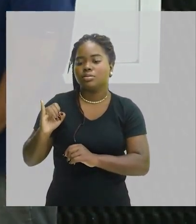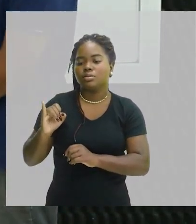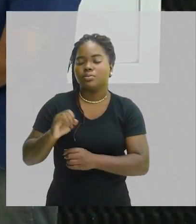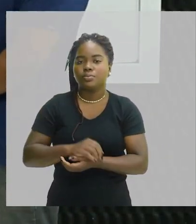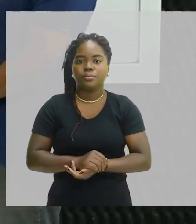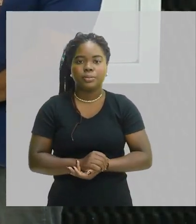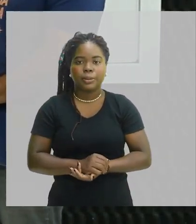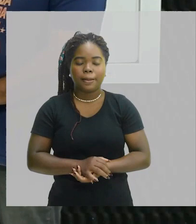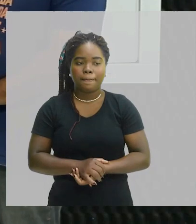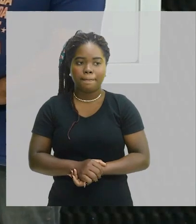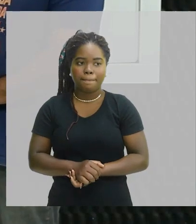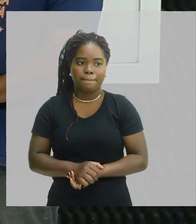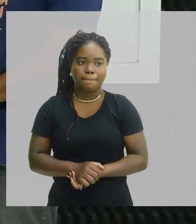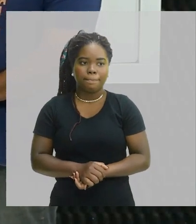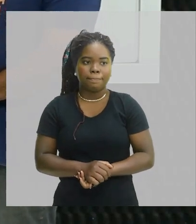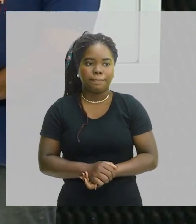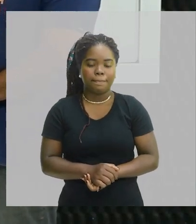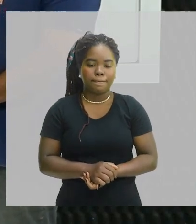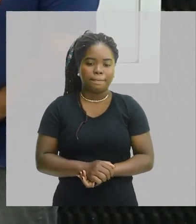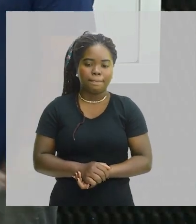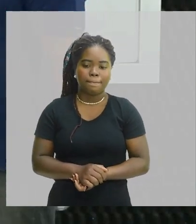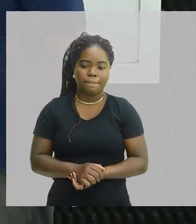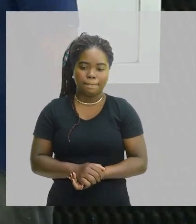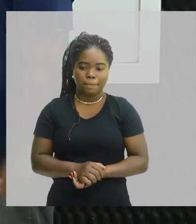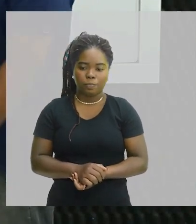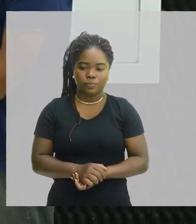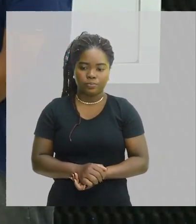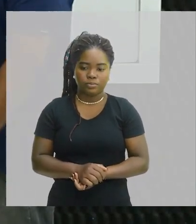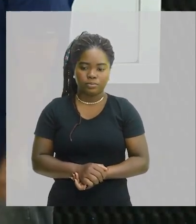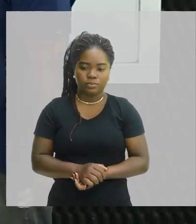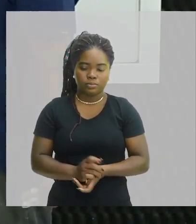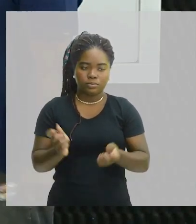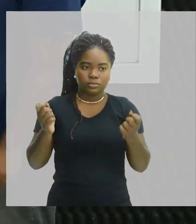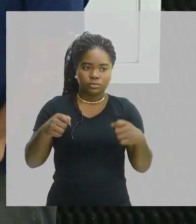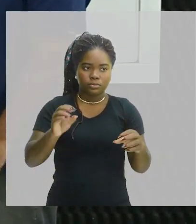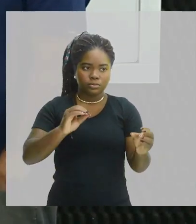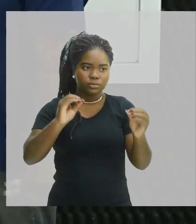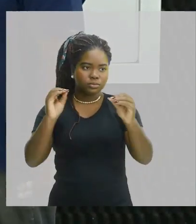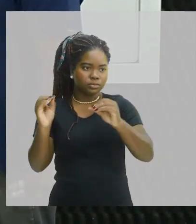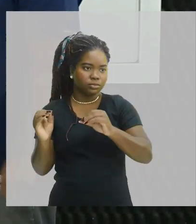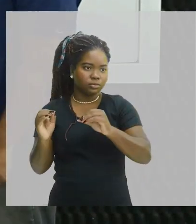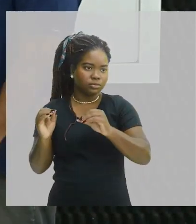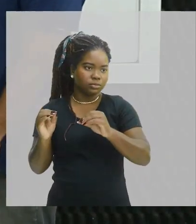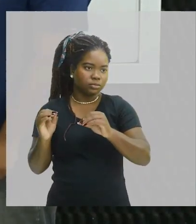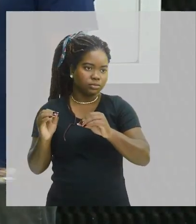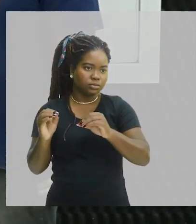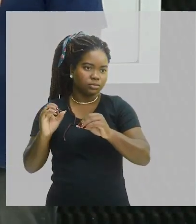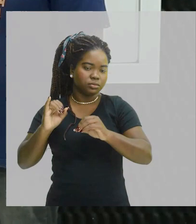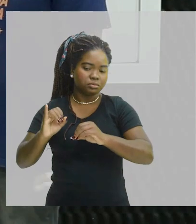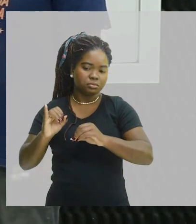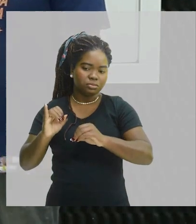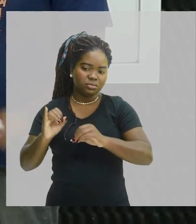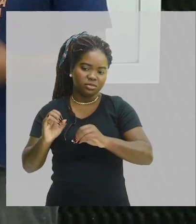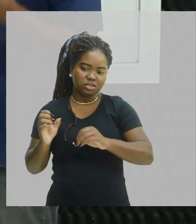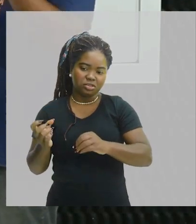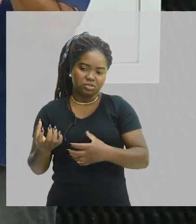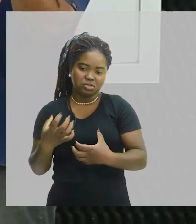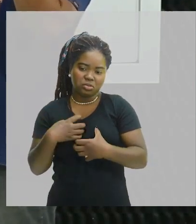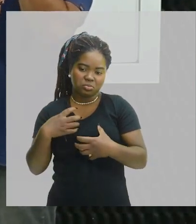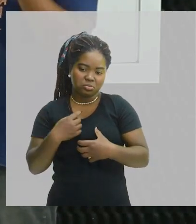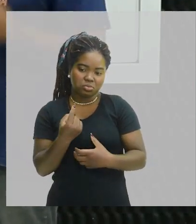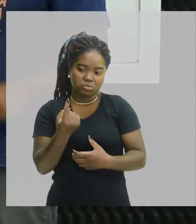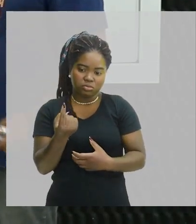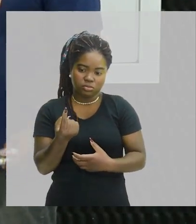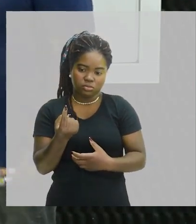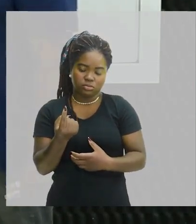aí a nossa corrente, certo? Então a gente pode colocar a corrente, por exemplo, só para um lado, entendeu?